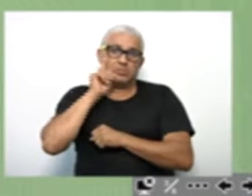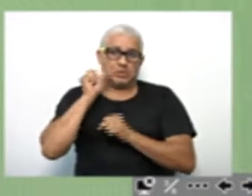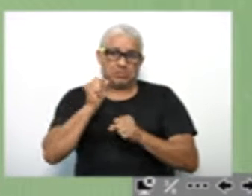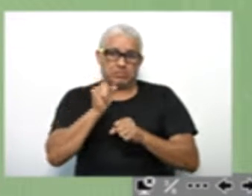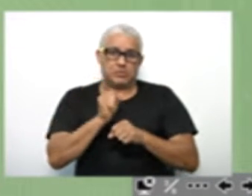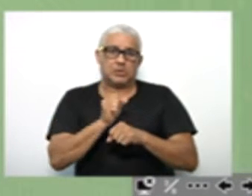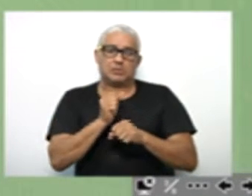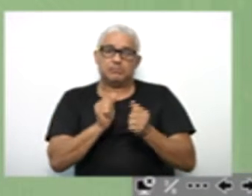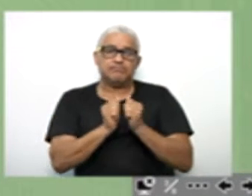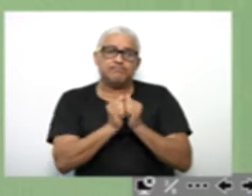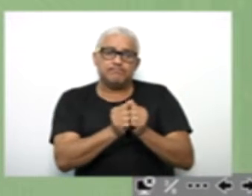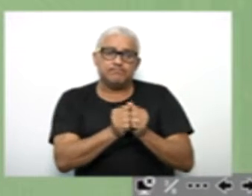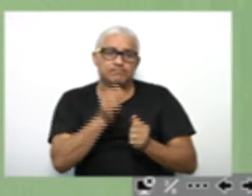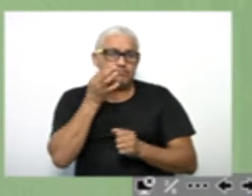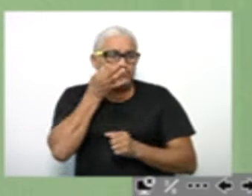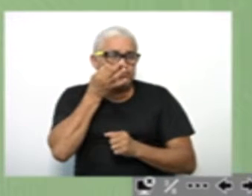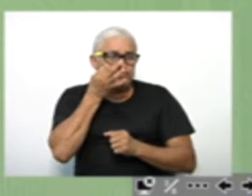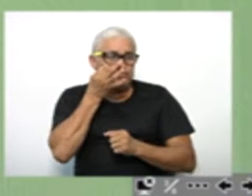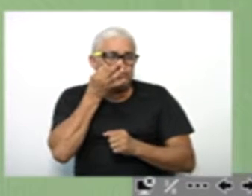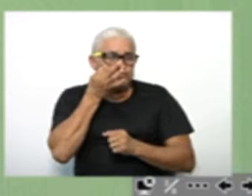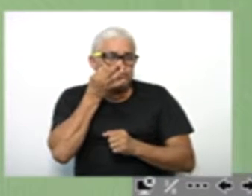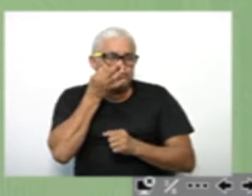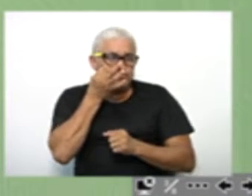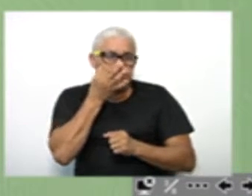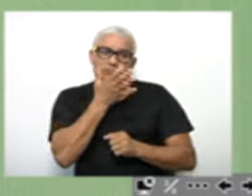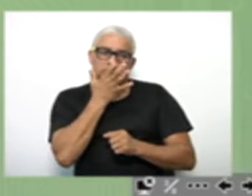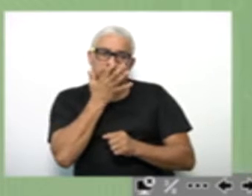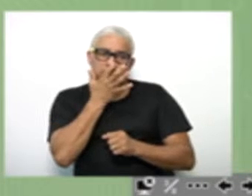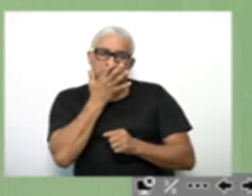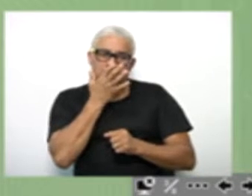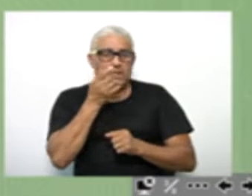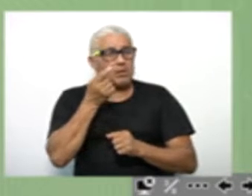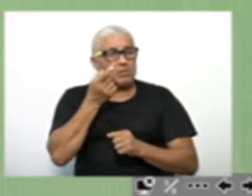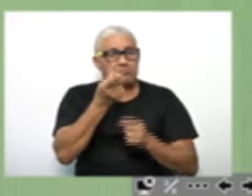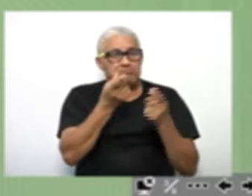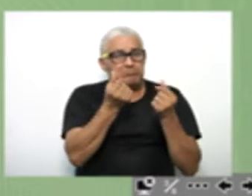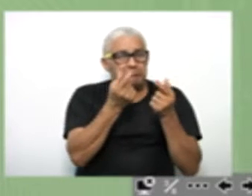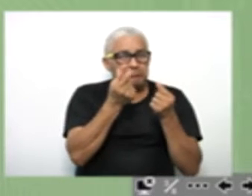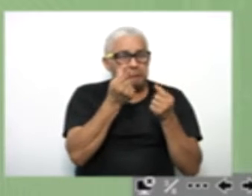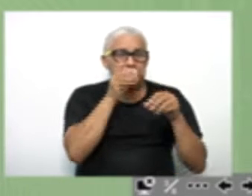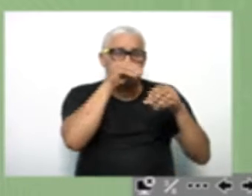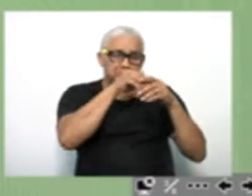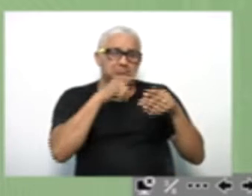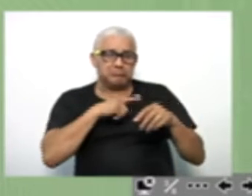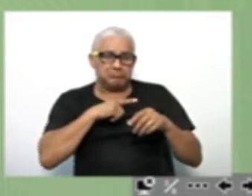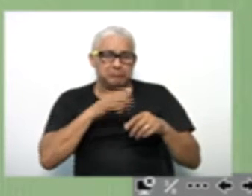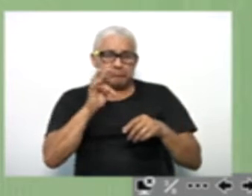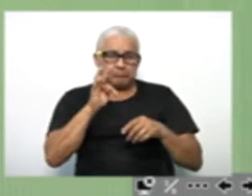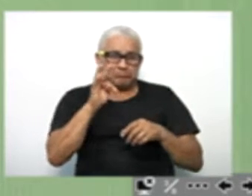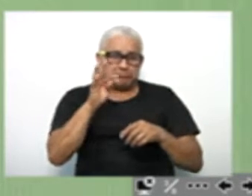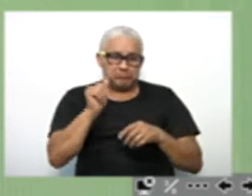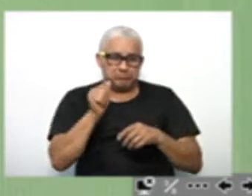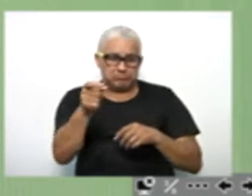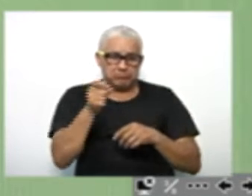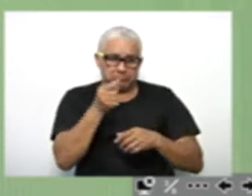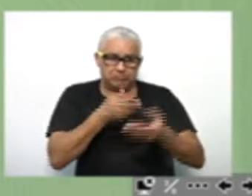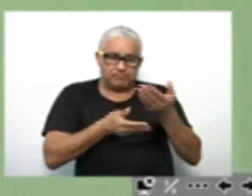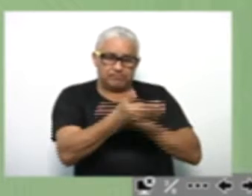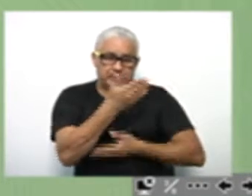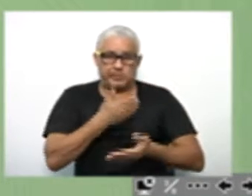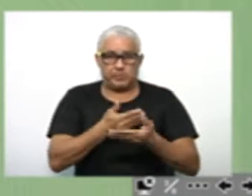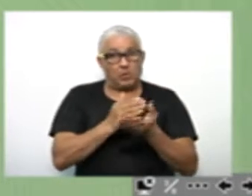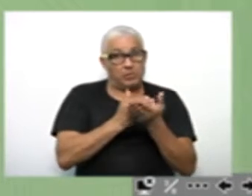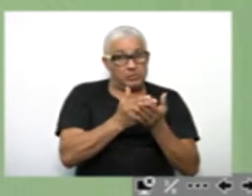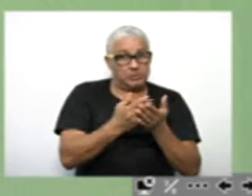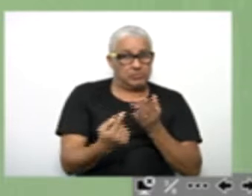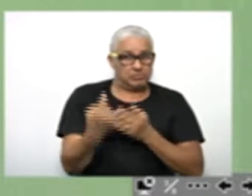semanalmente, mensalmente, verificando a sua rentabilidade em relação à taxa que foi negociada no